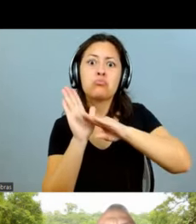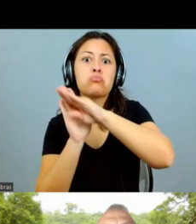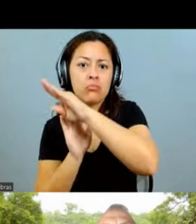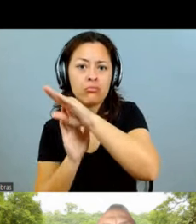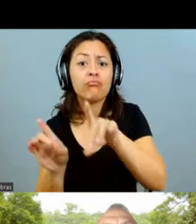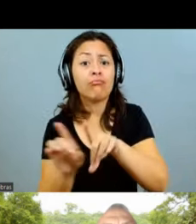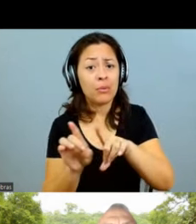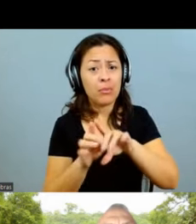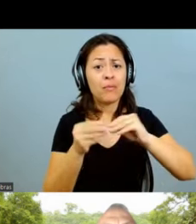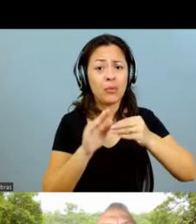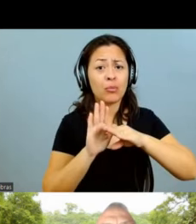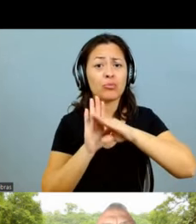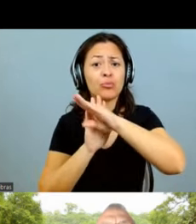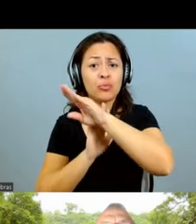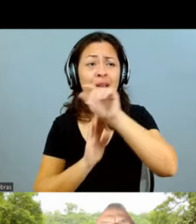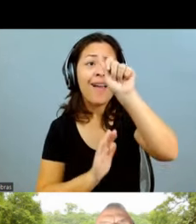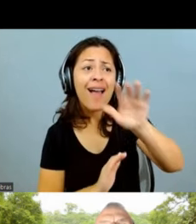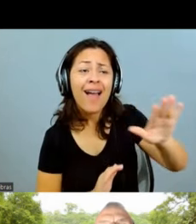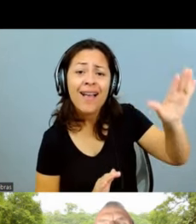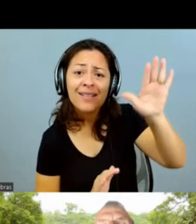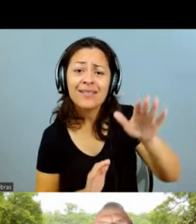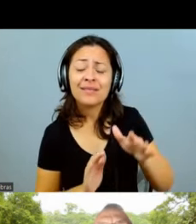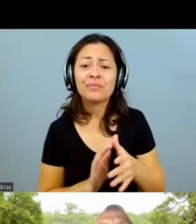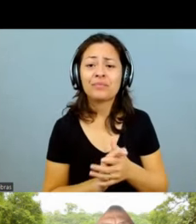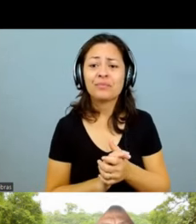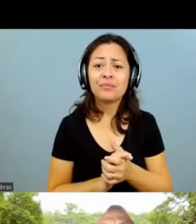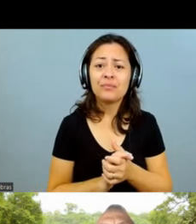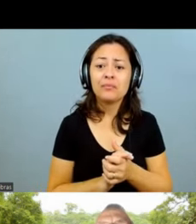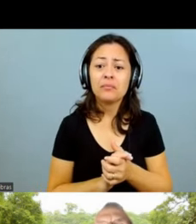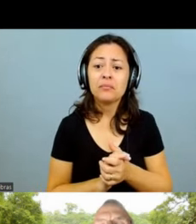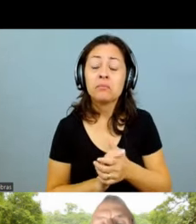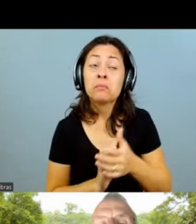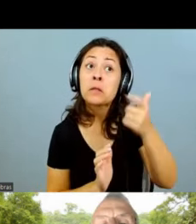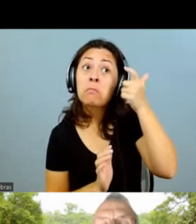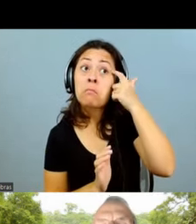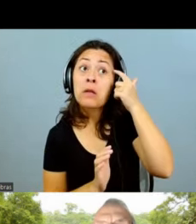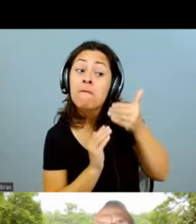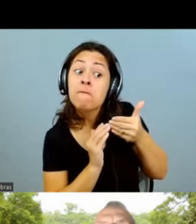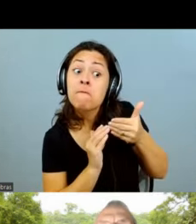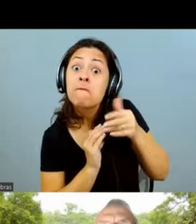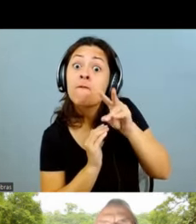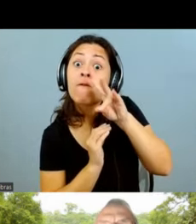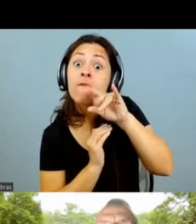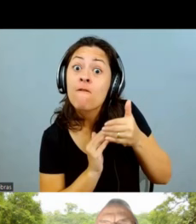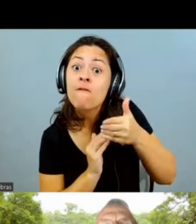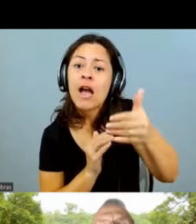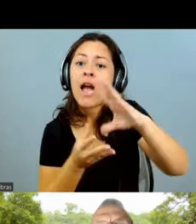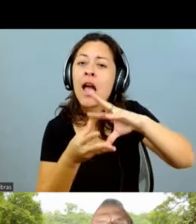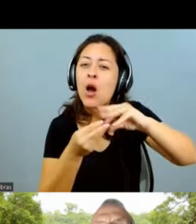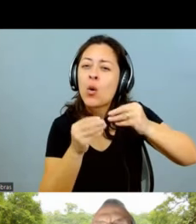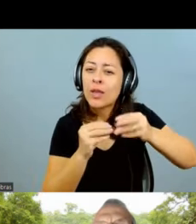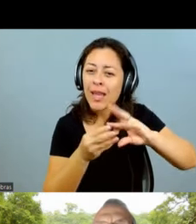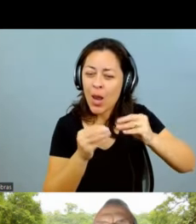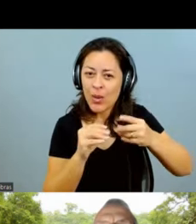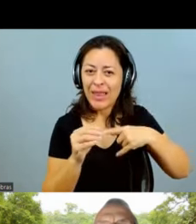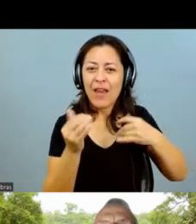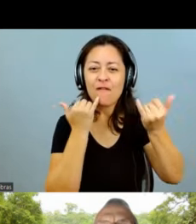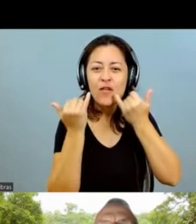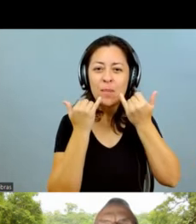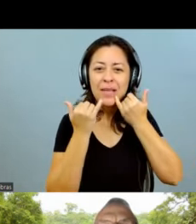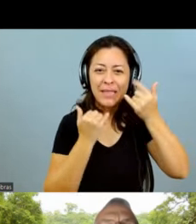Grou a expectativa de consumo mundial de algodão segundo dados dos Estados Unidos é